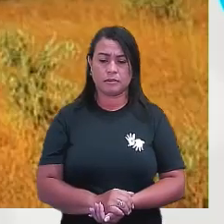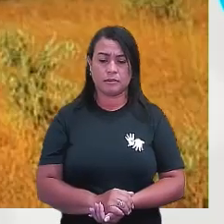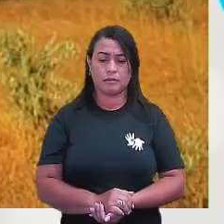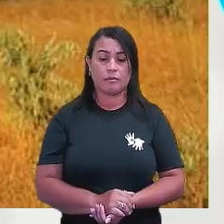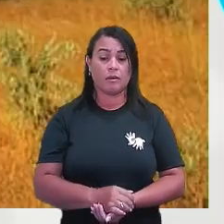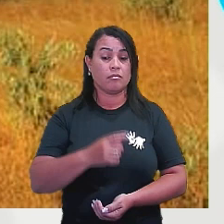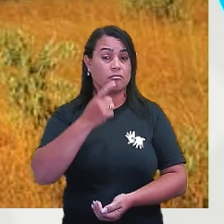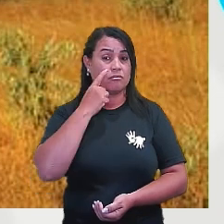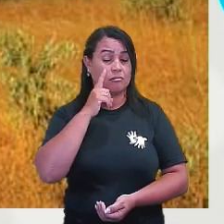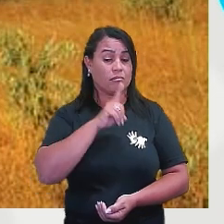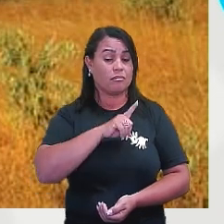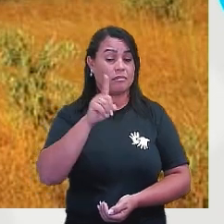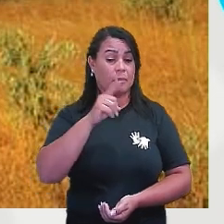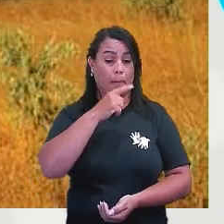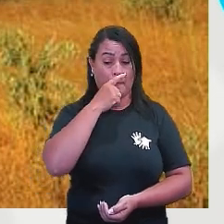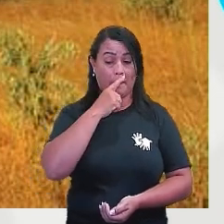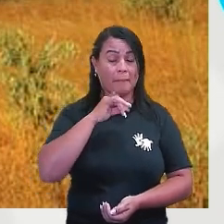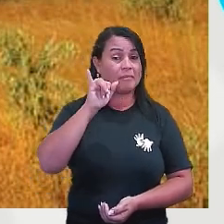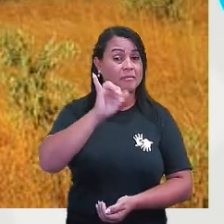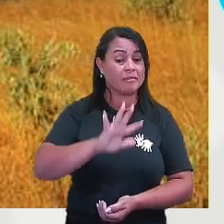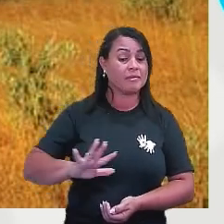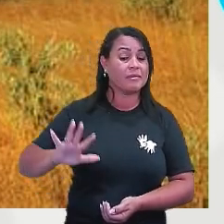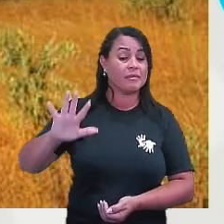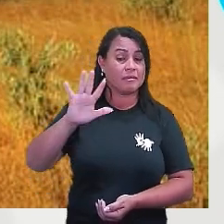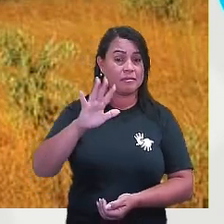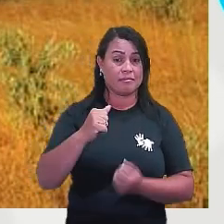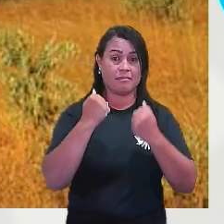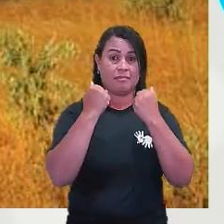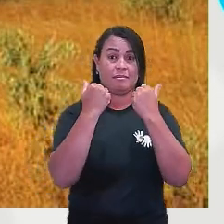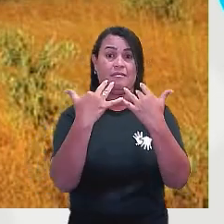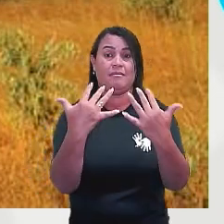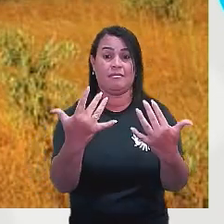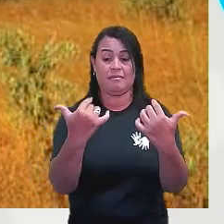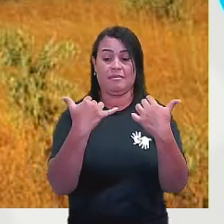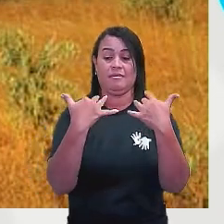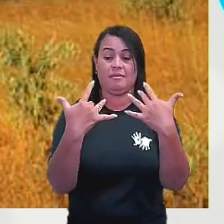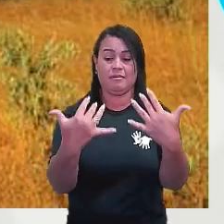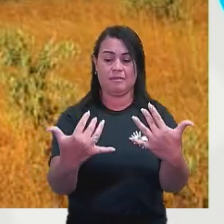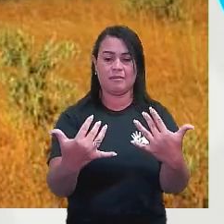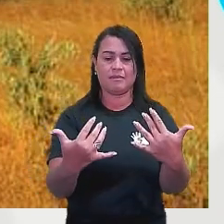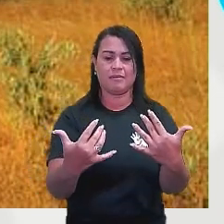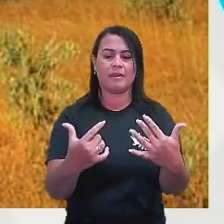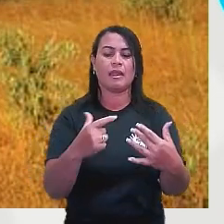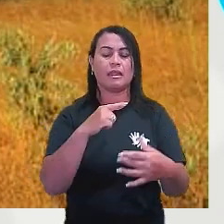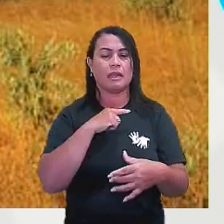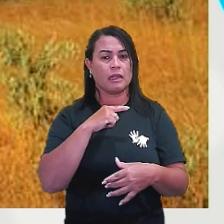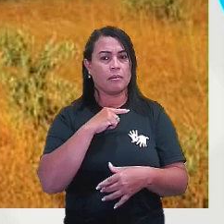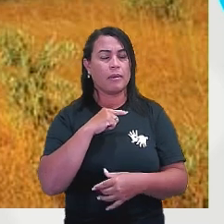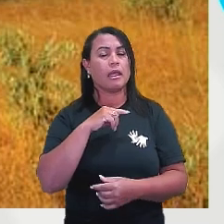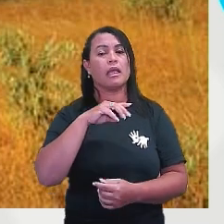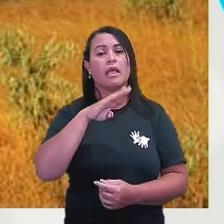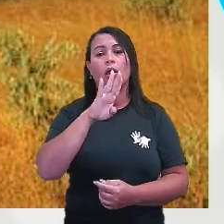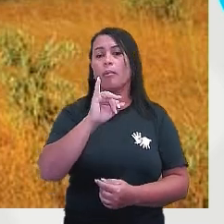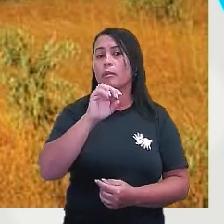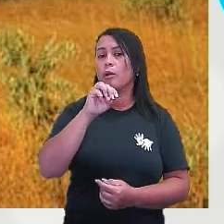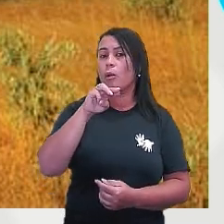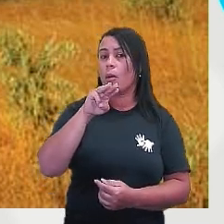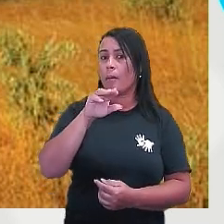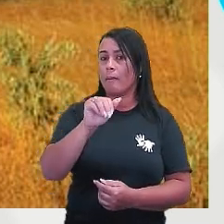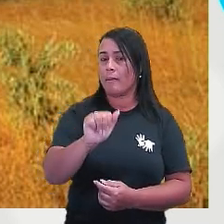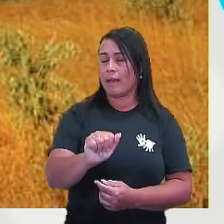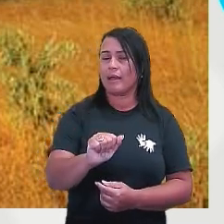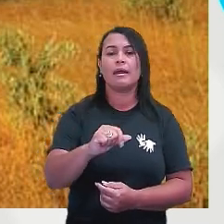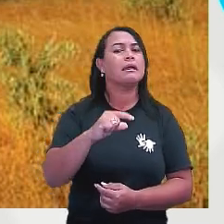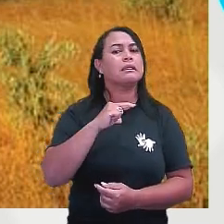Olha aí, essa é a imagem de uma savana, ou seja, do bioma que mais predomina